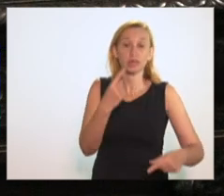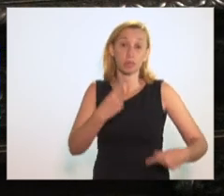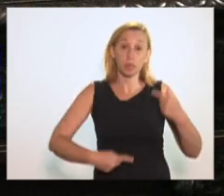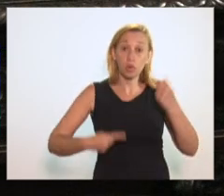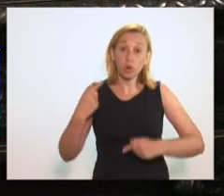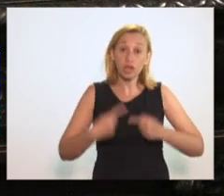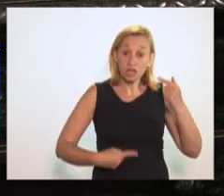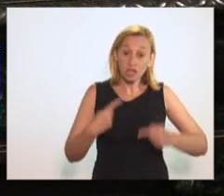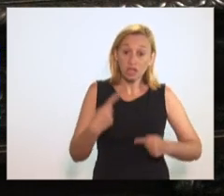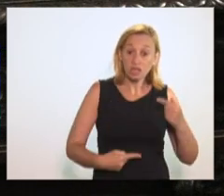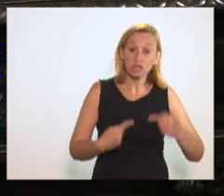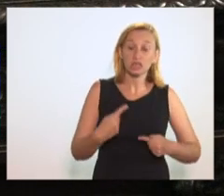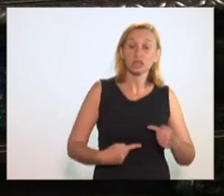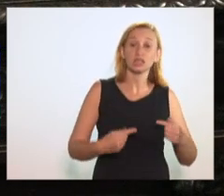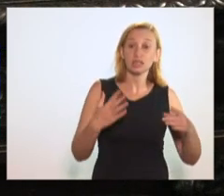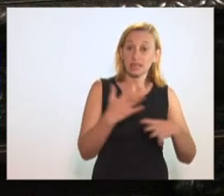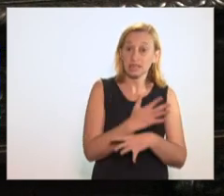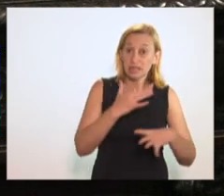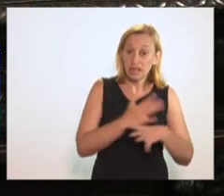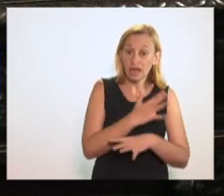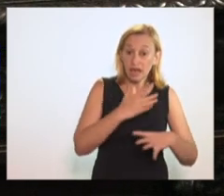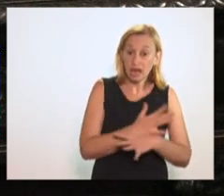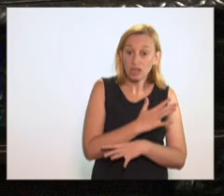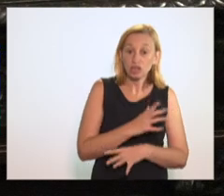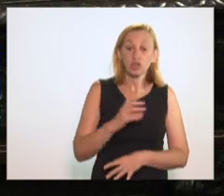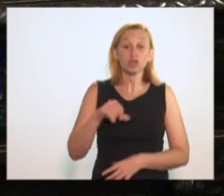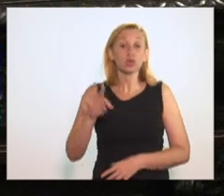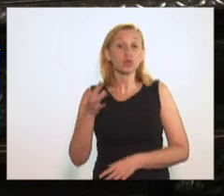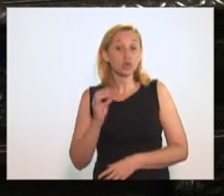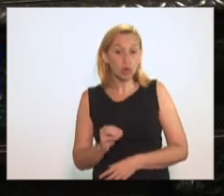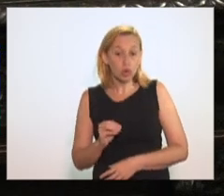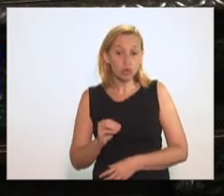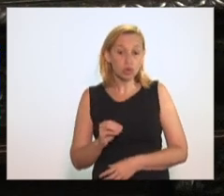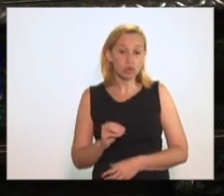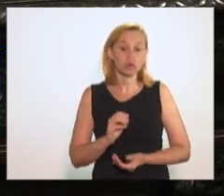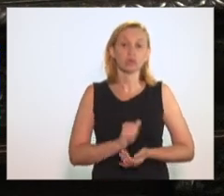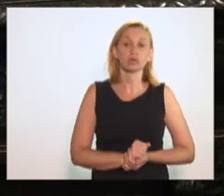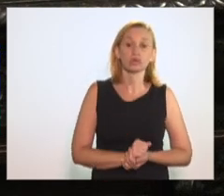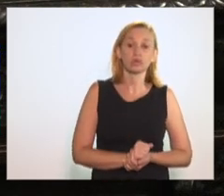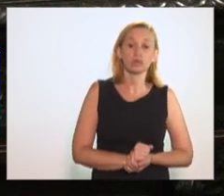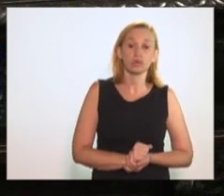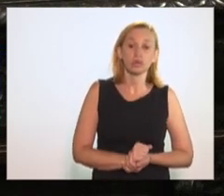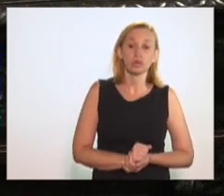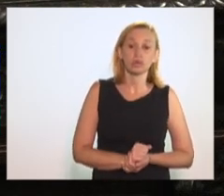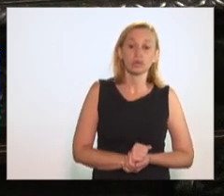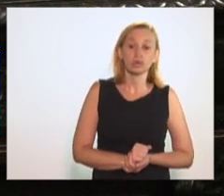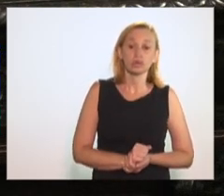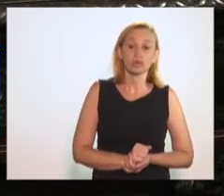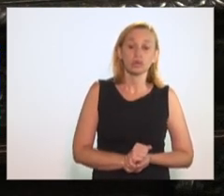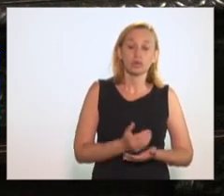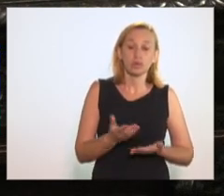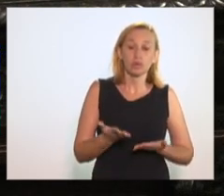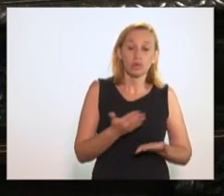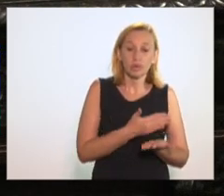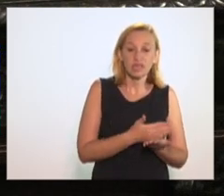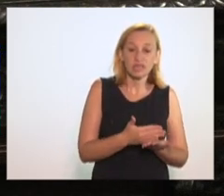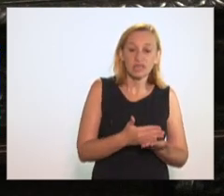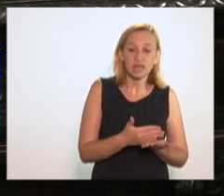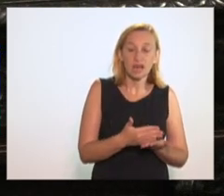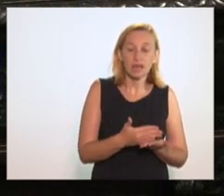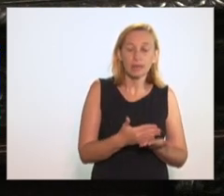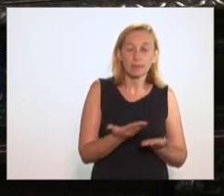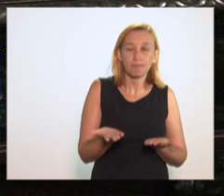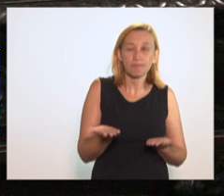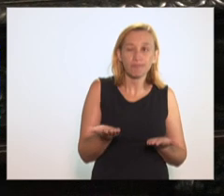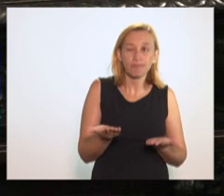nas cidades, os consórcios passarem a serem instrumentos, vamos